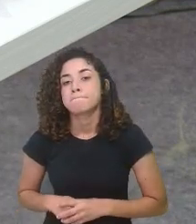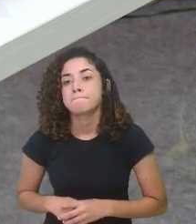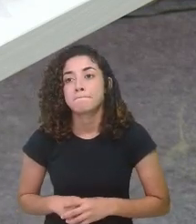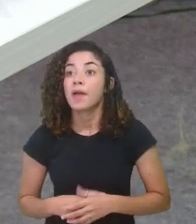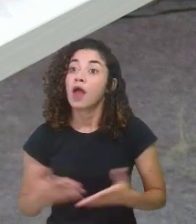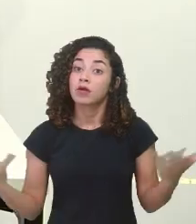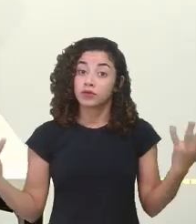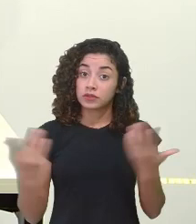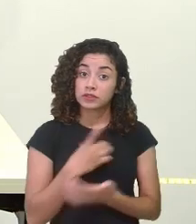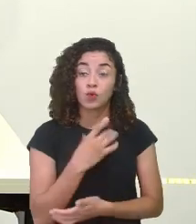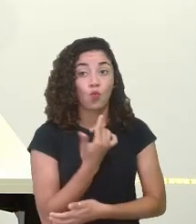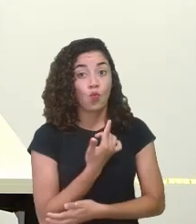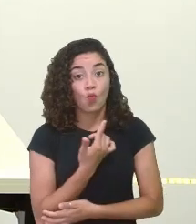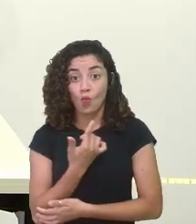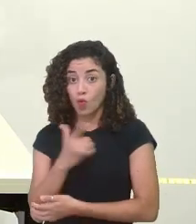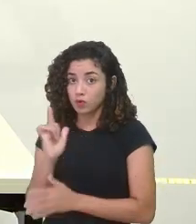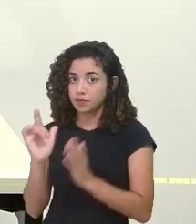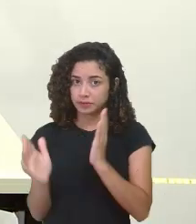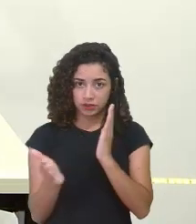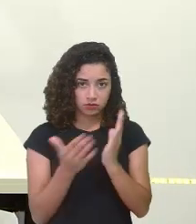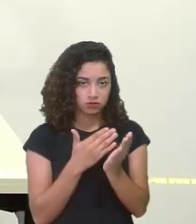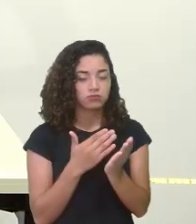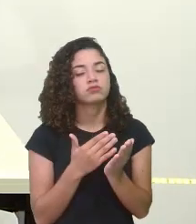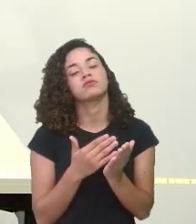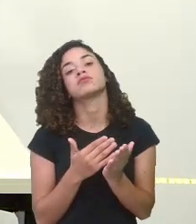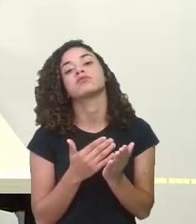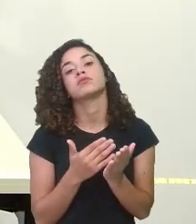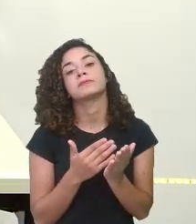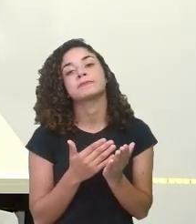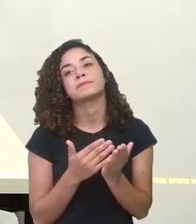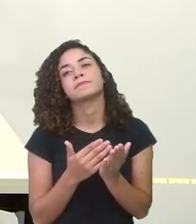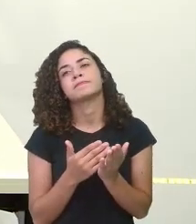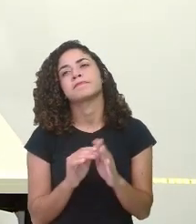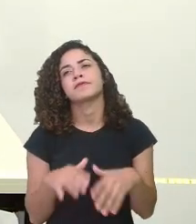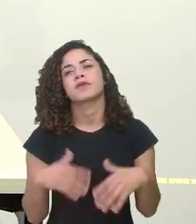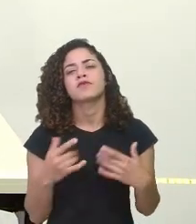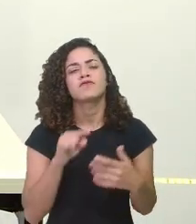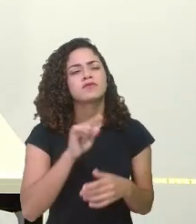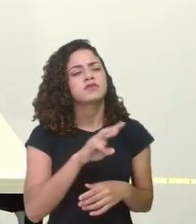aí eu tenho uma outra página do livro agora, tá? Mas